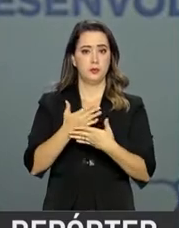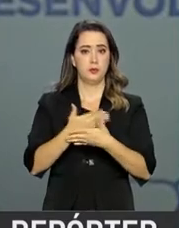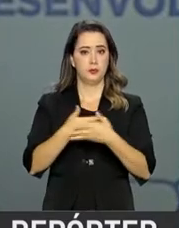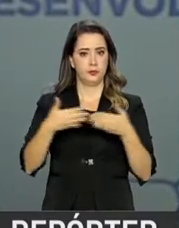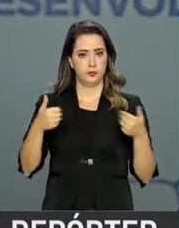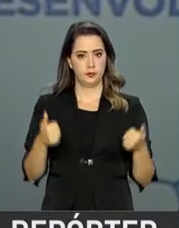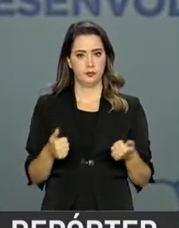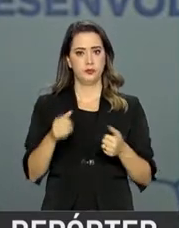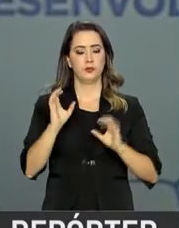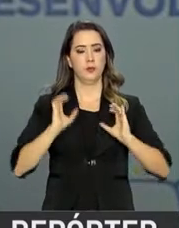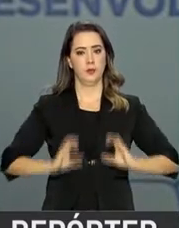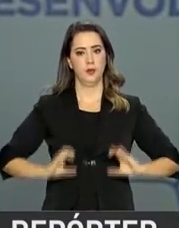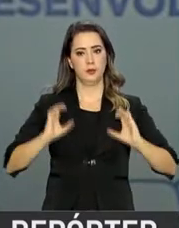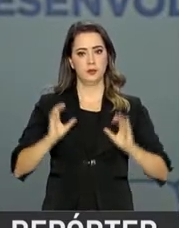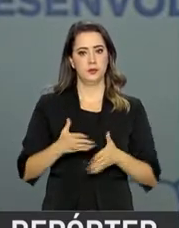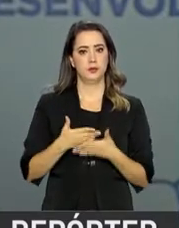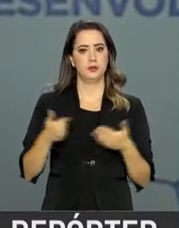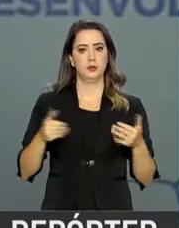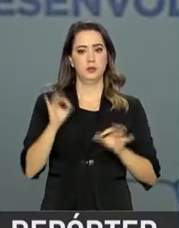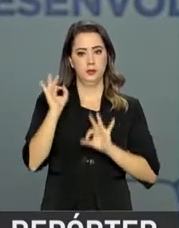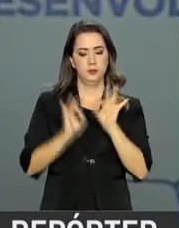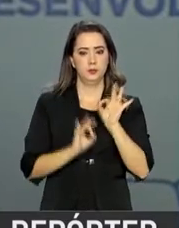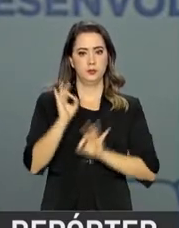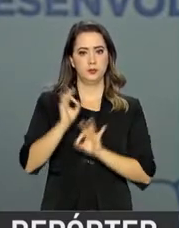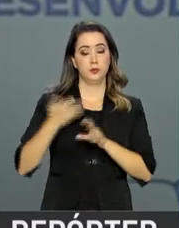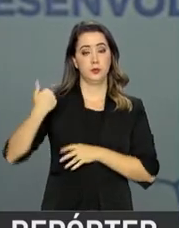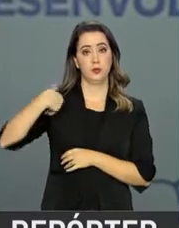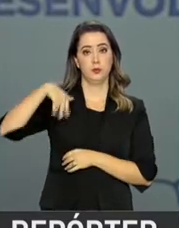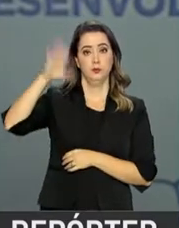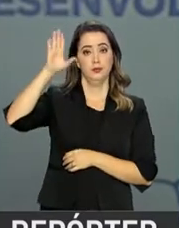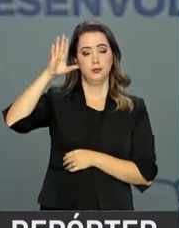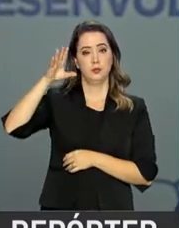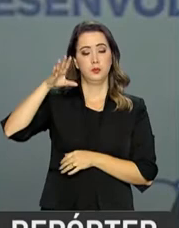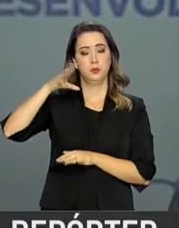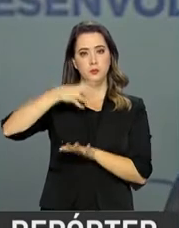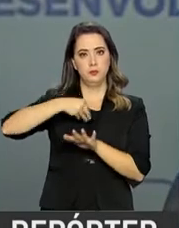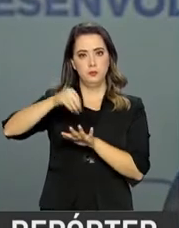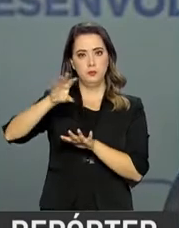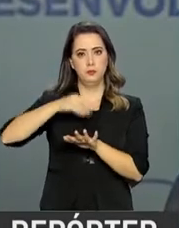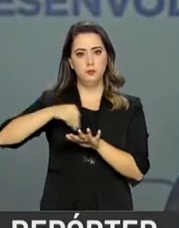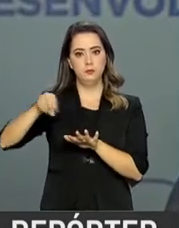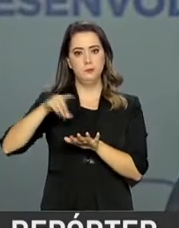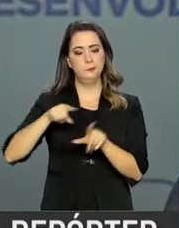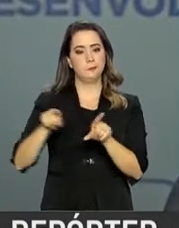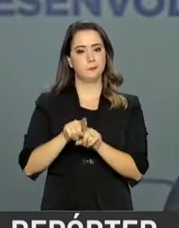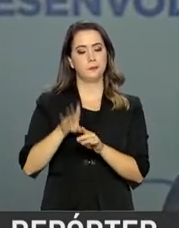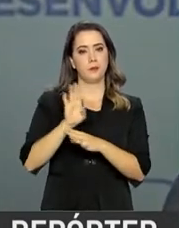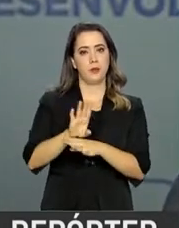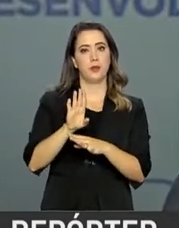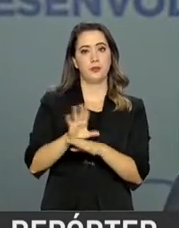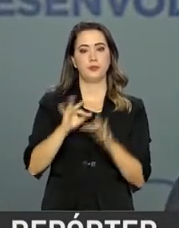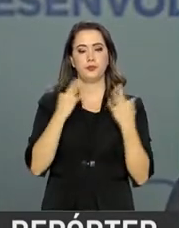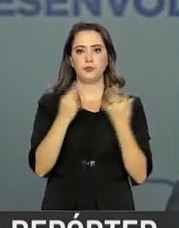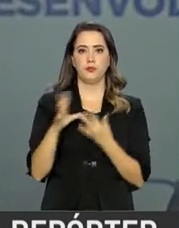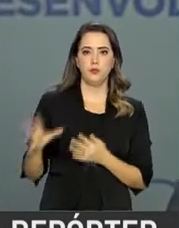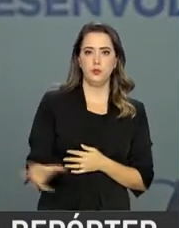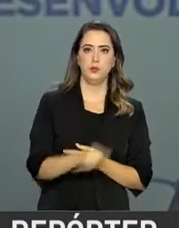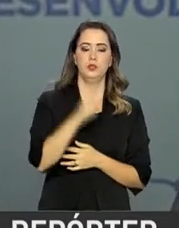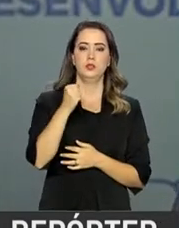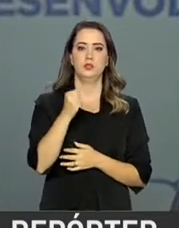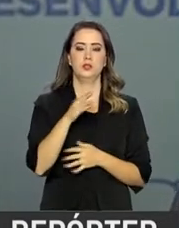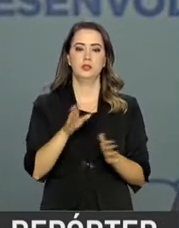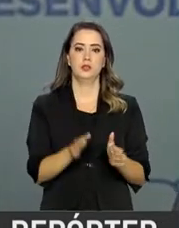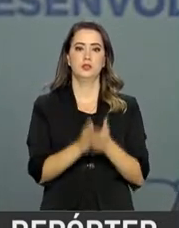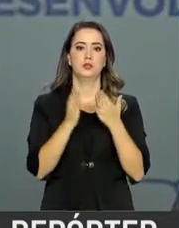11 é cidadãos melhor preparados melhor informados e vão ajudar a sua família depois ao sair da pobreza é ter uma renda